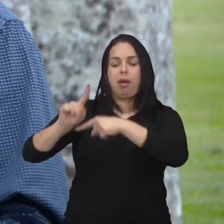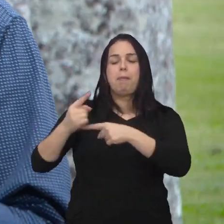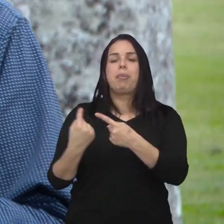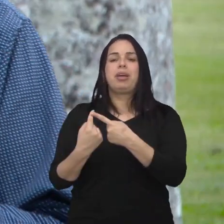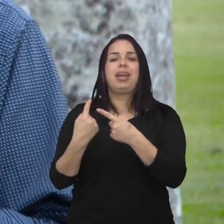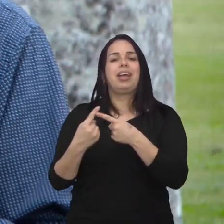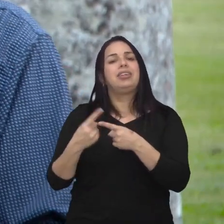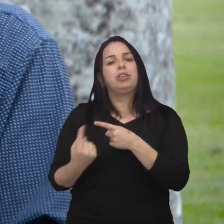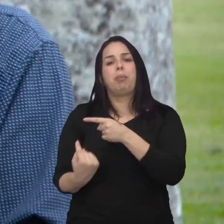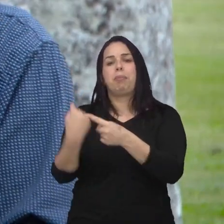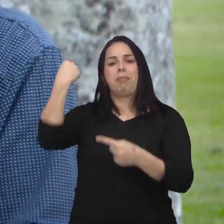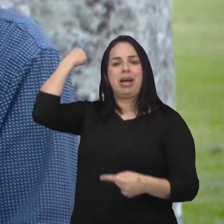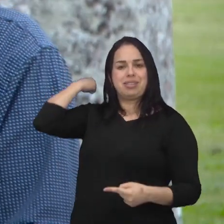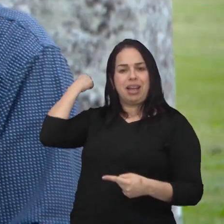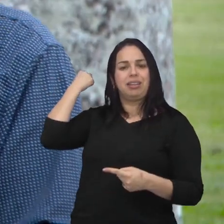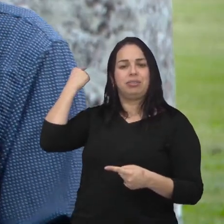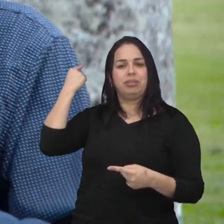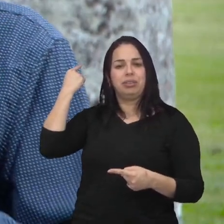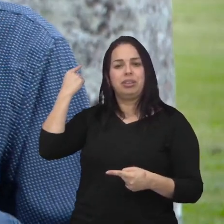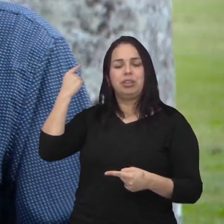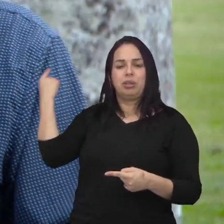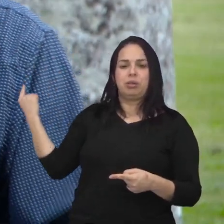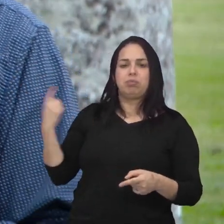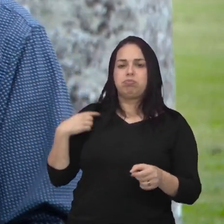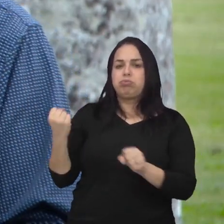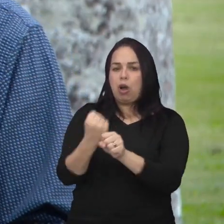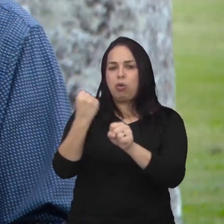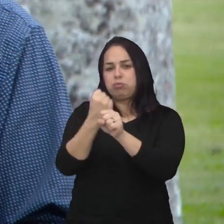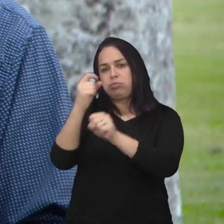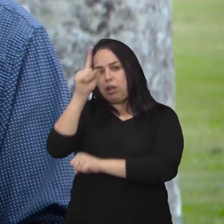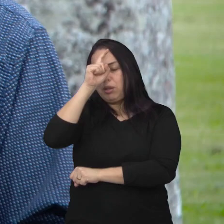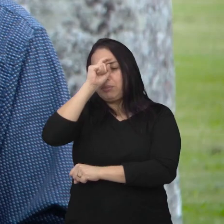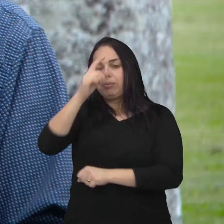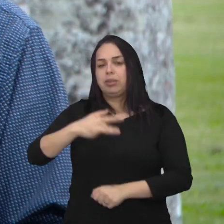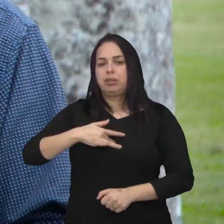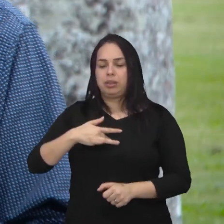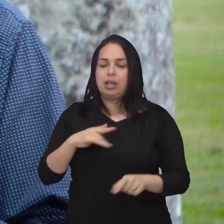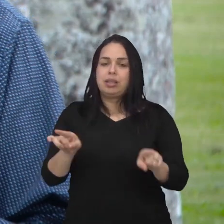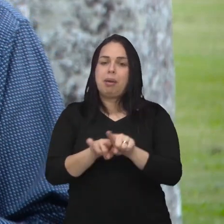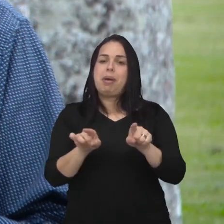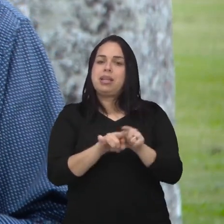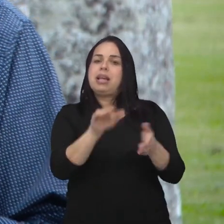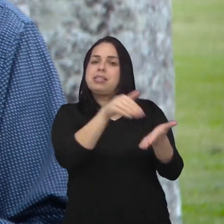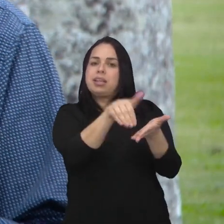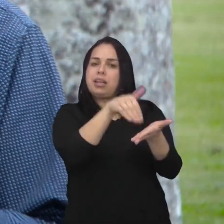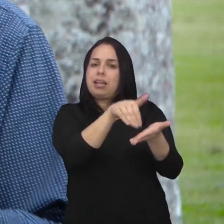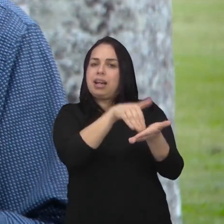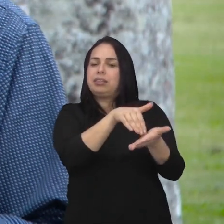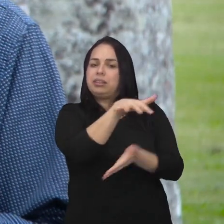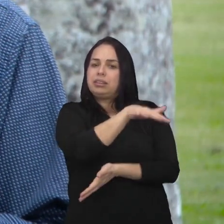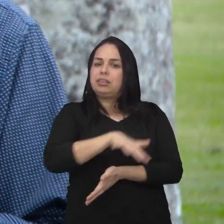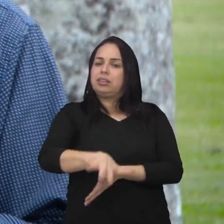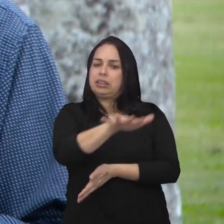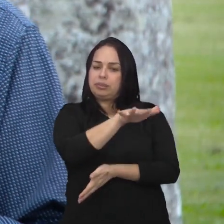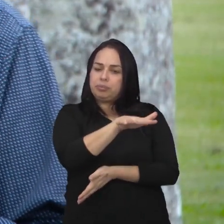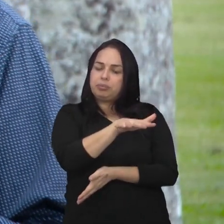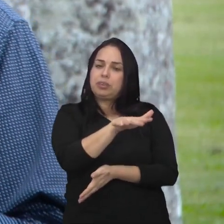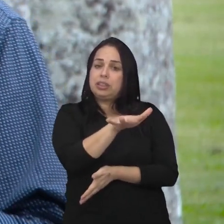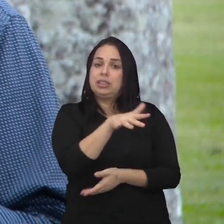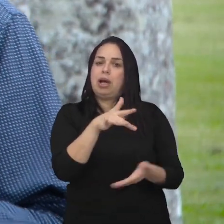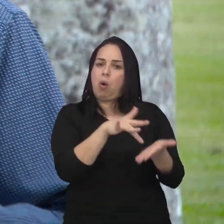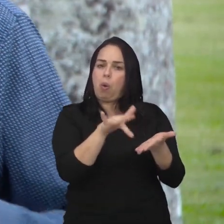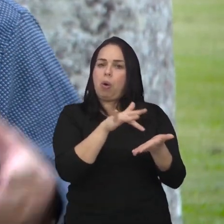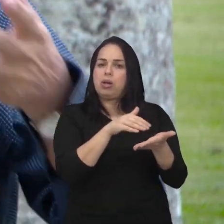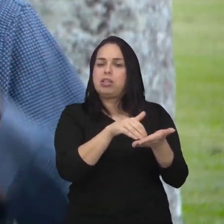por engenheiros sanitários de São Paulo, né, ligado à Secretaria Sanitária, Secretaria de